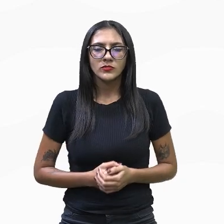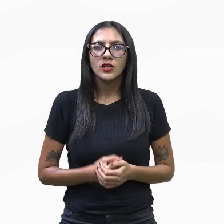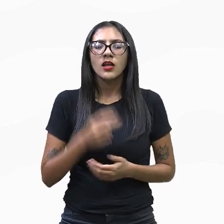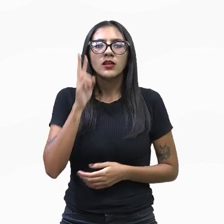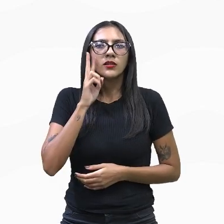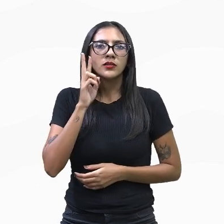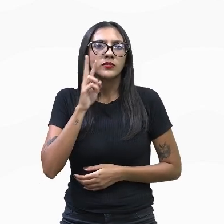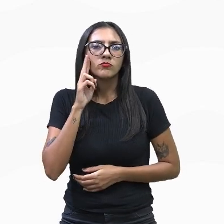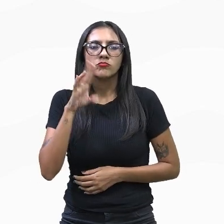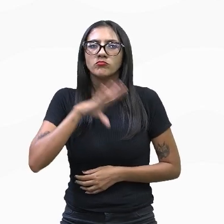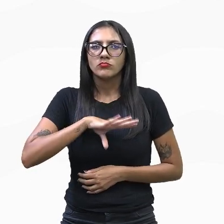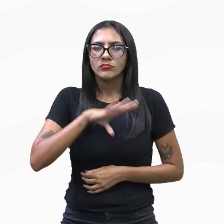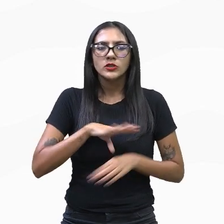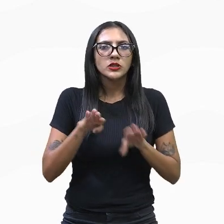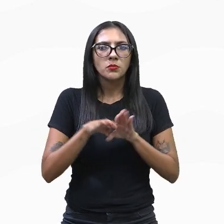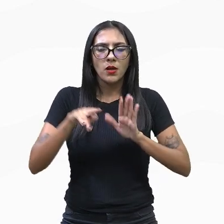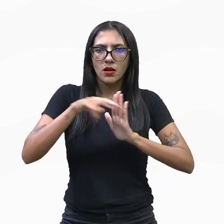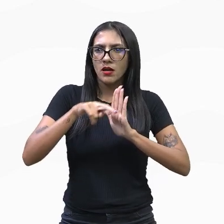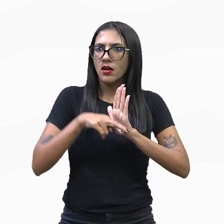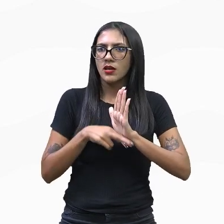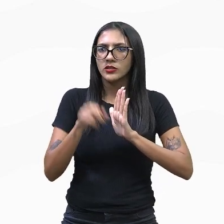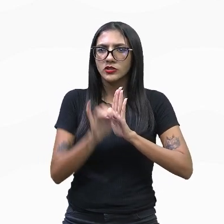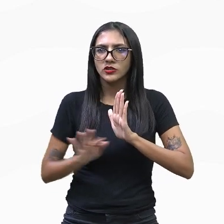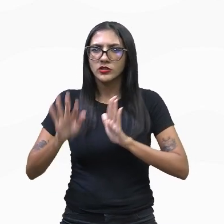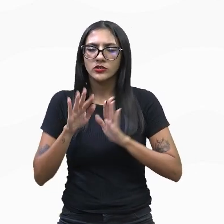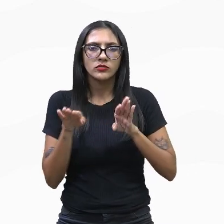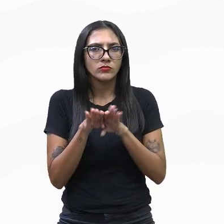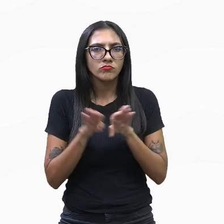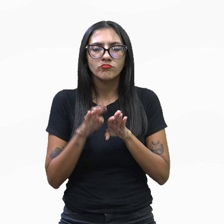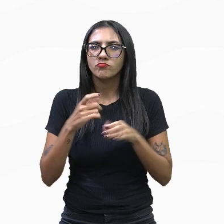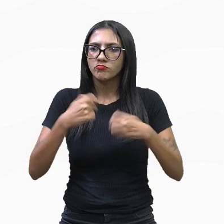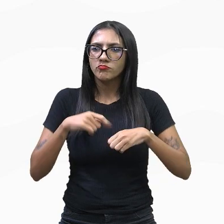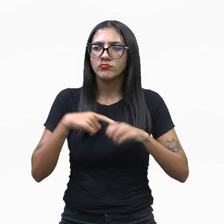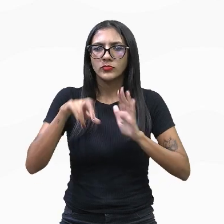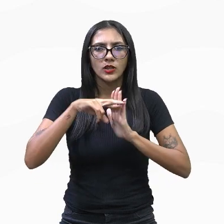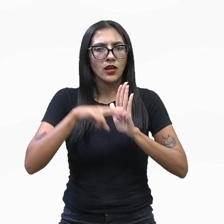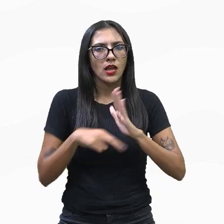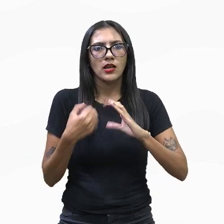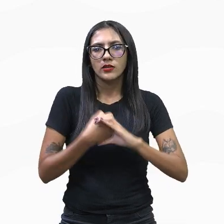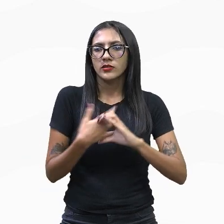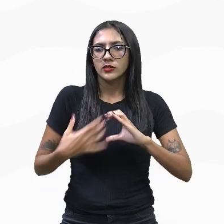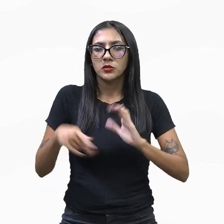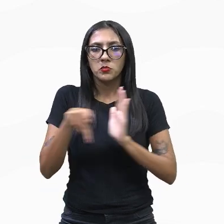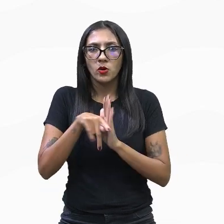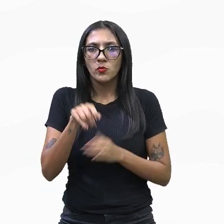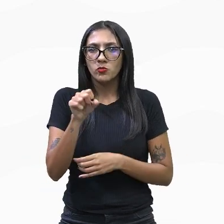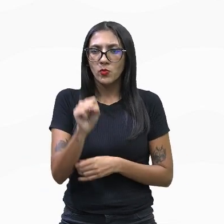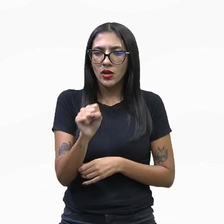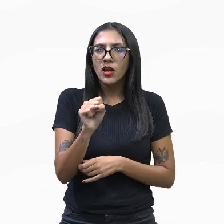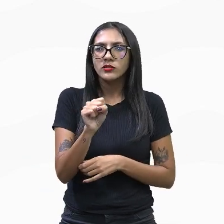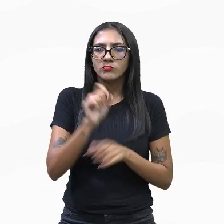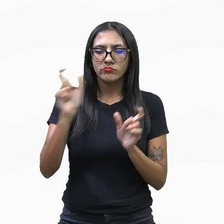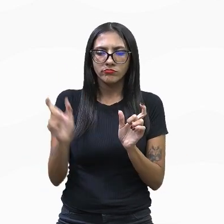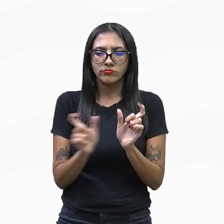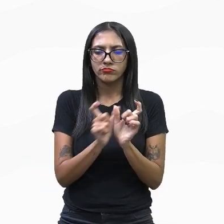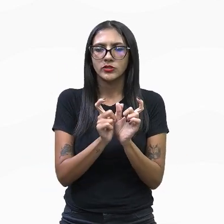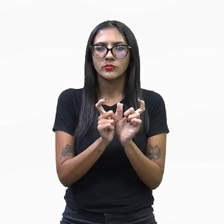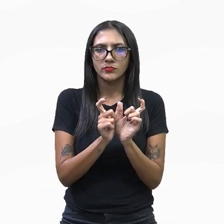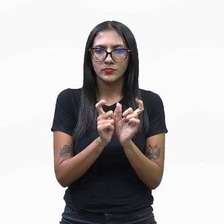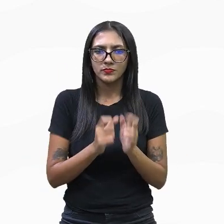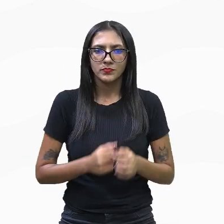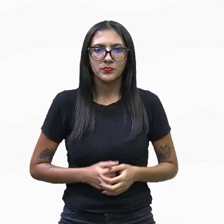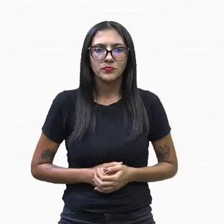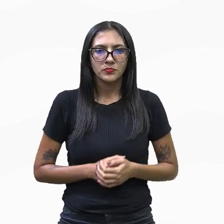portuguesa, regra geral, a formação de plural em língua inglesa é caracterizada pela presença do S, tá? A S, não é o